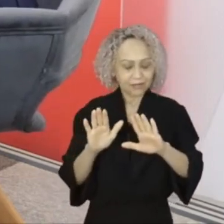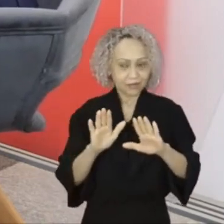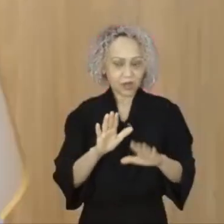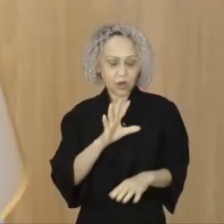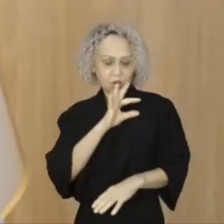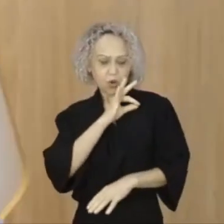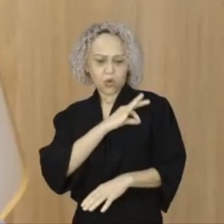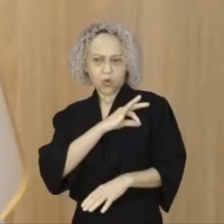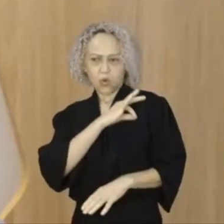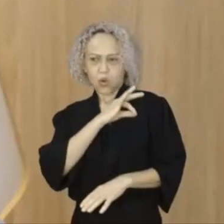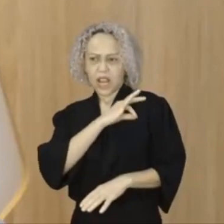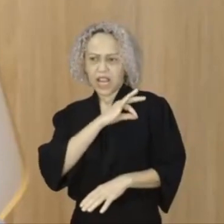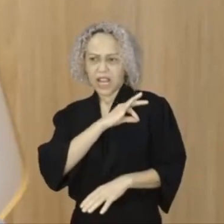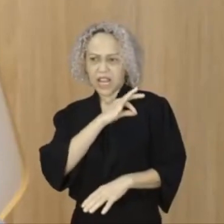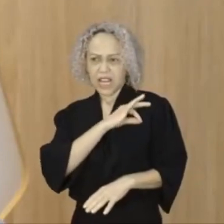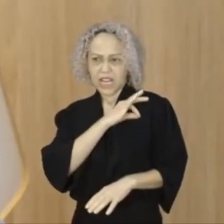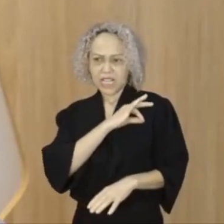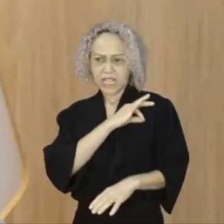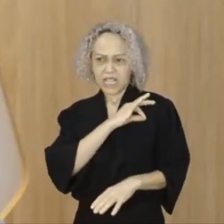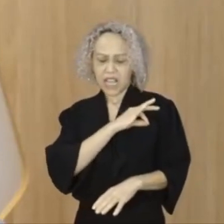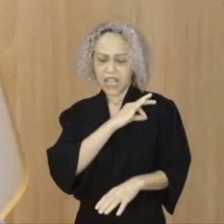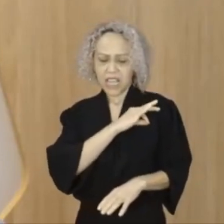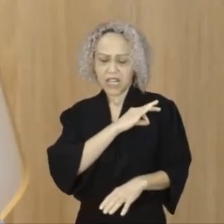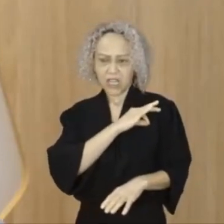reforma tributária vai aumentar em R$6 mil.